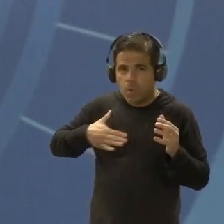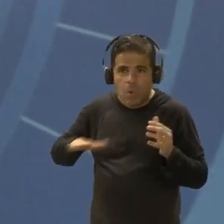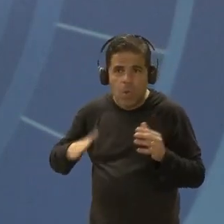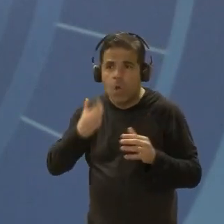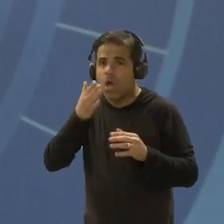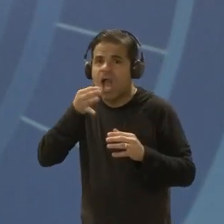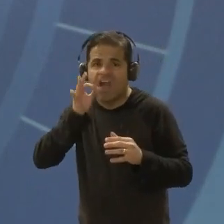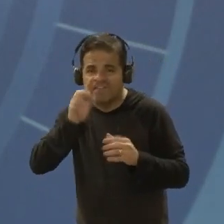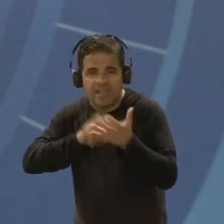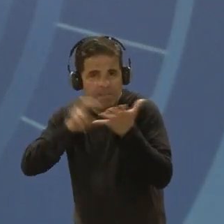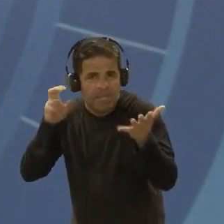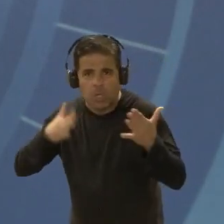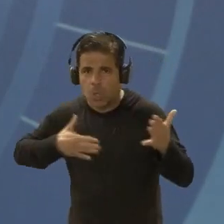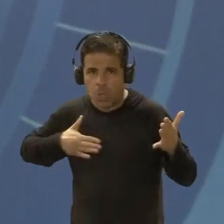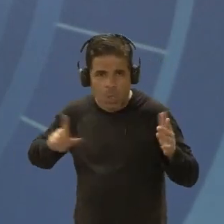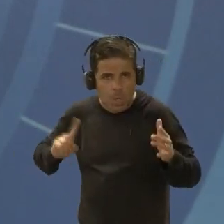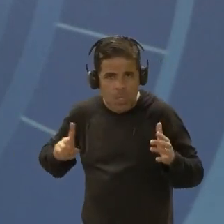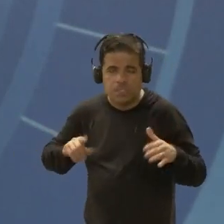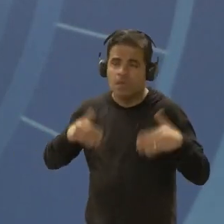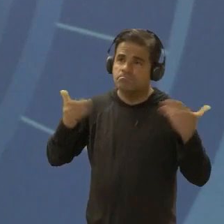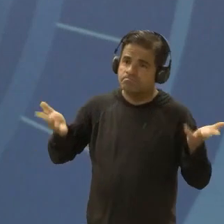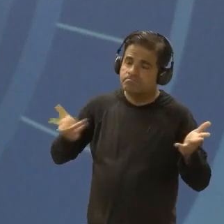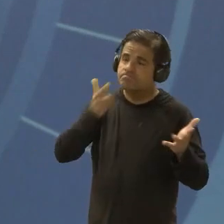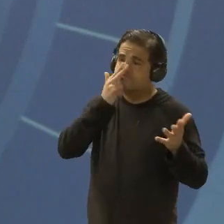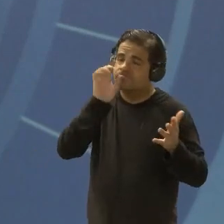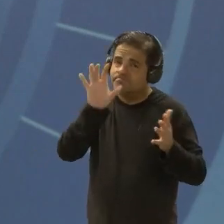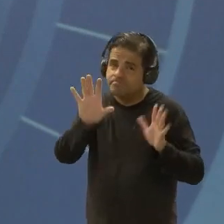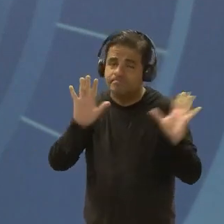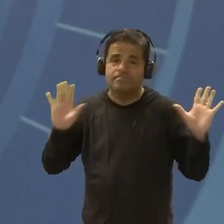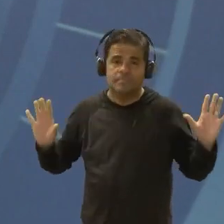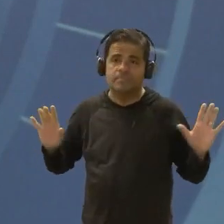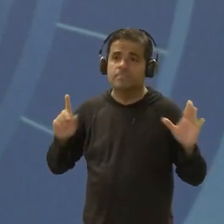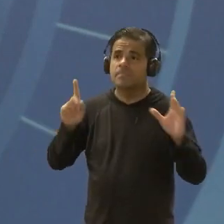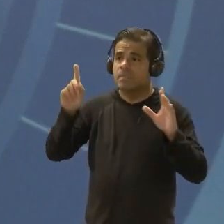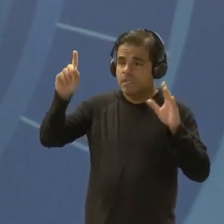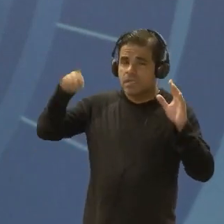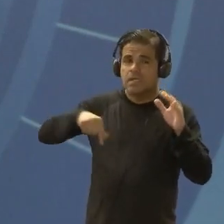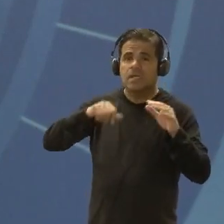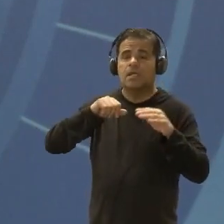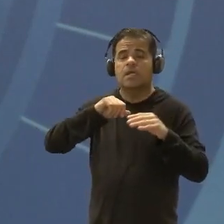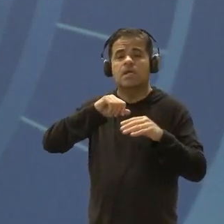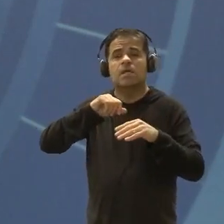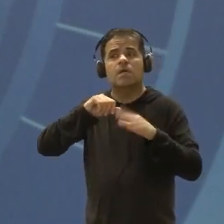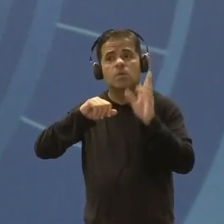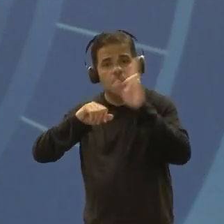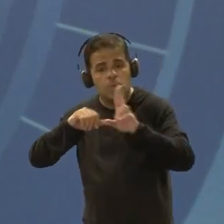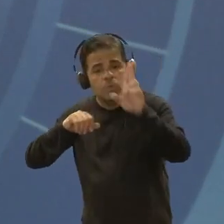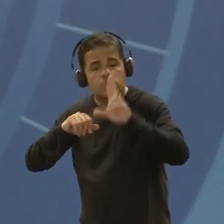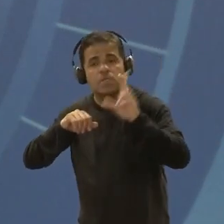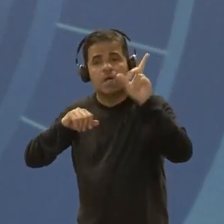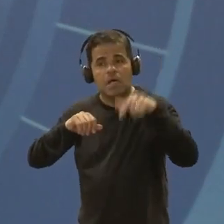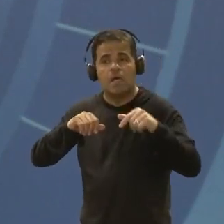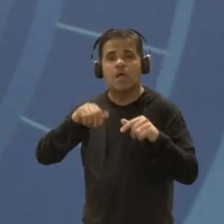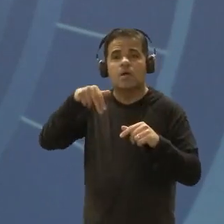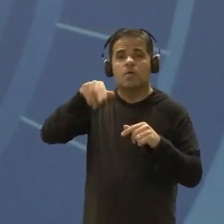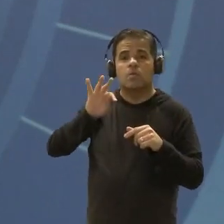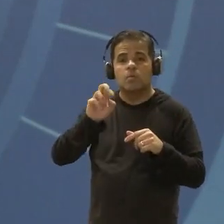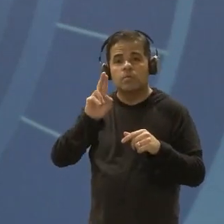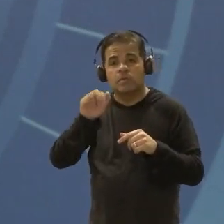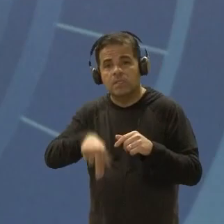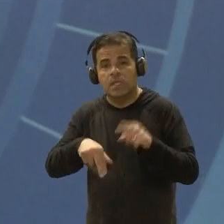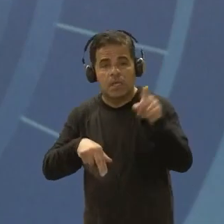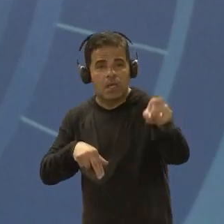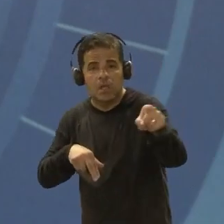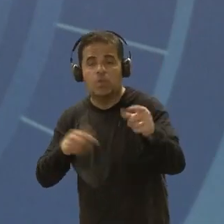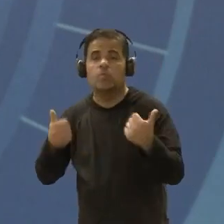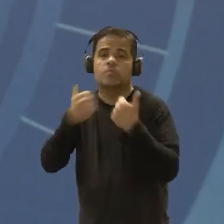tomar café da manhã, talvez seja um momento, ao invés de ele fazer jejum intermitente, usar o Nutrient Control no lugar